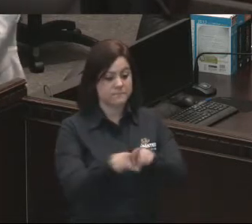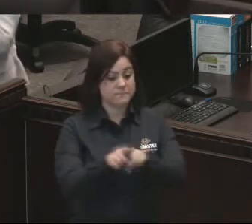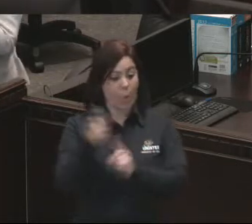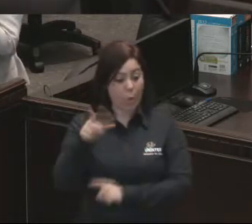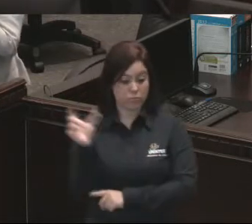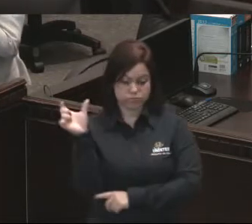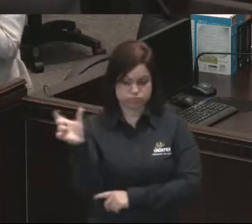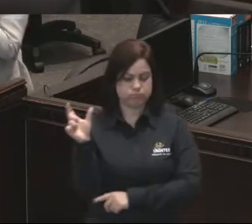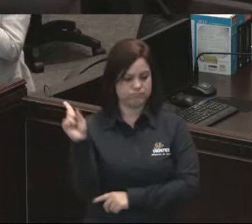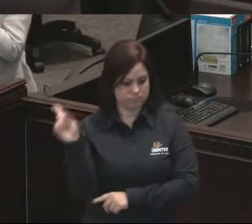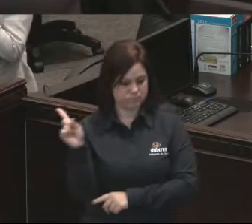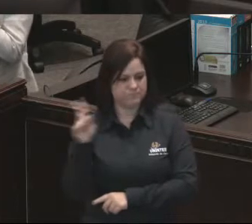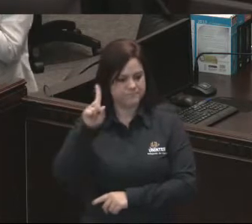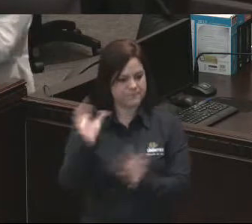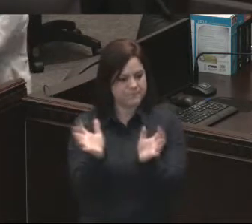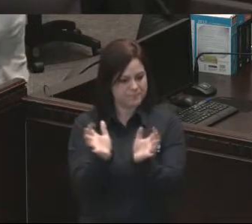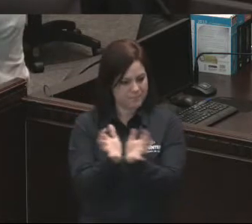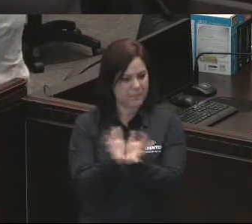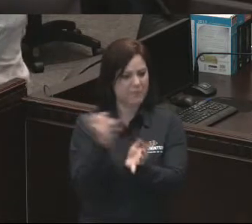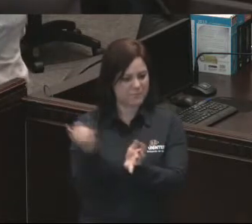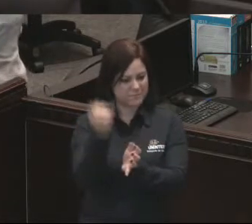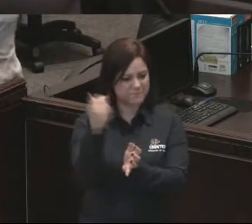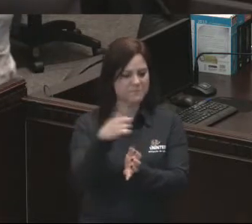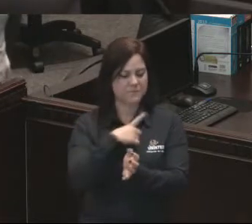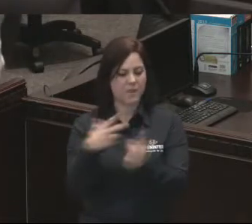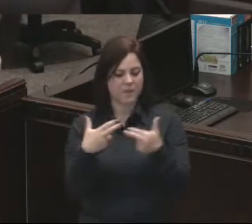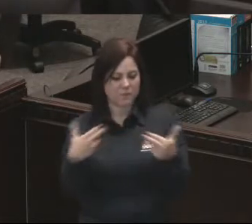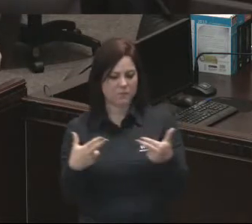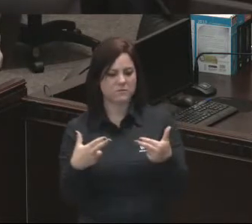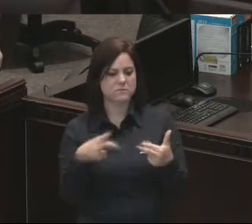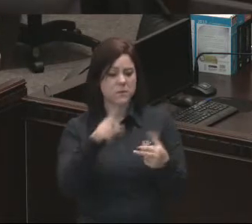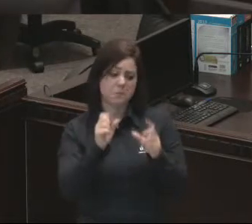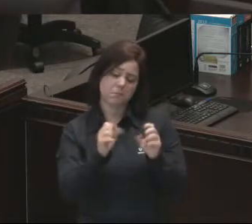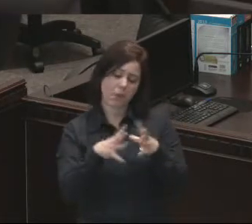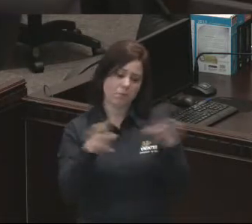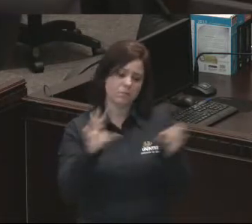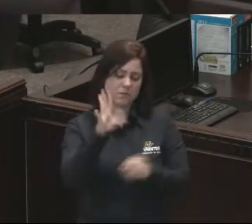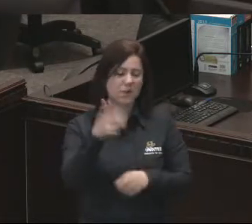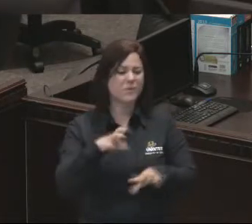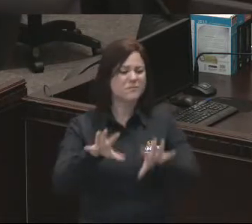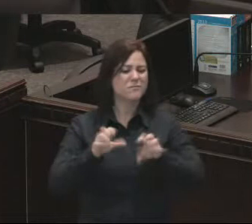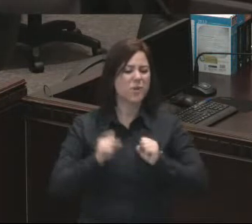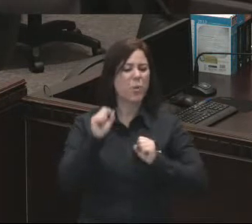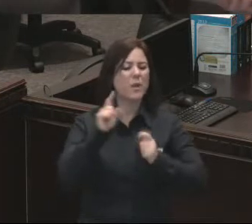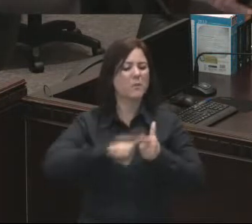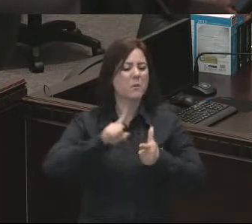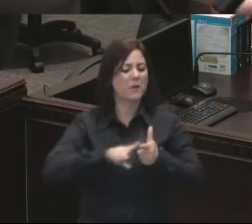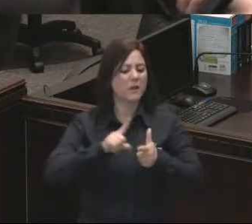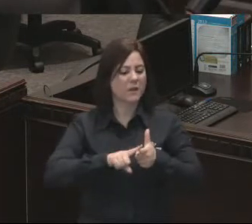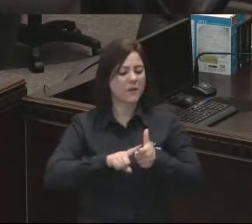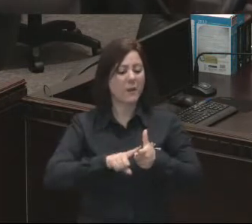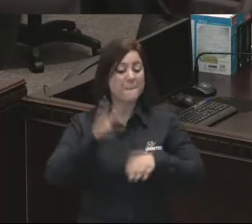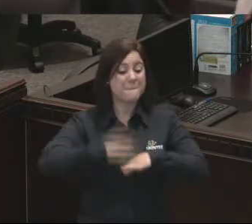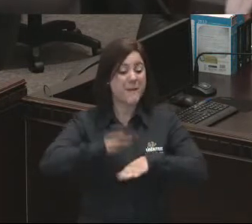classe bastante importante, que existe alguns herbicidas que são clorados. O que mais causa problemas é o